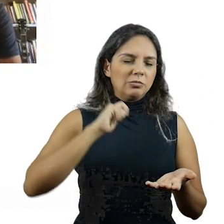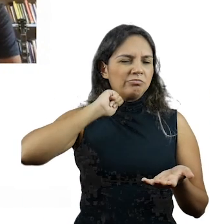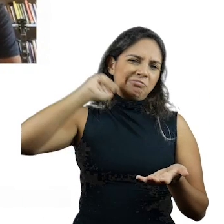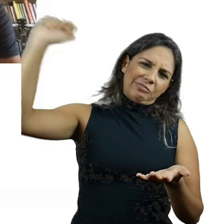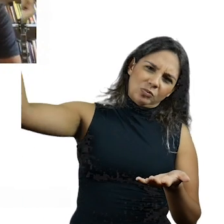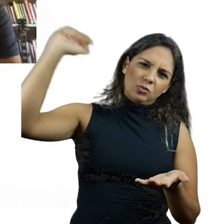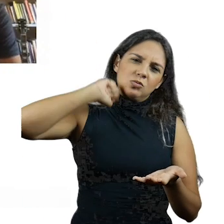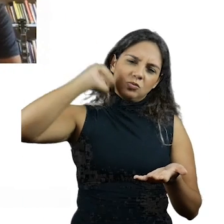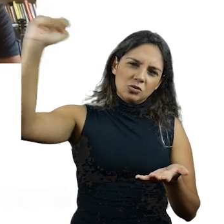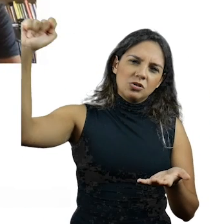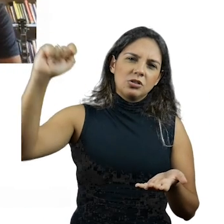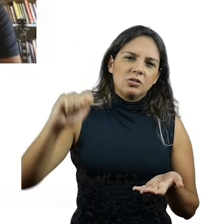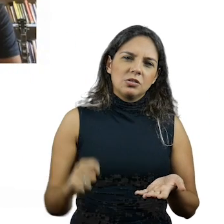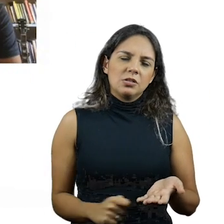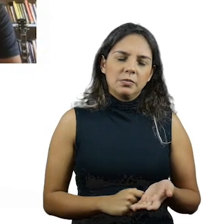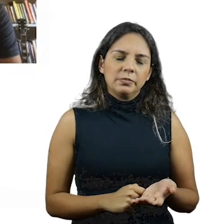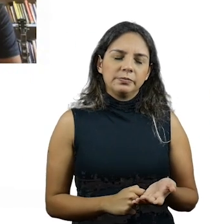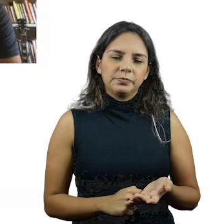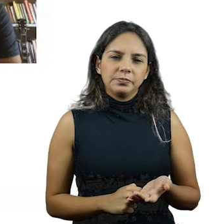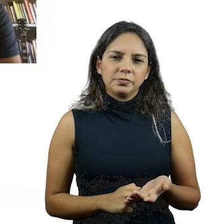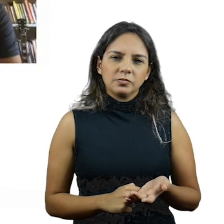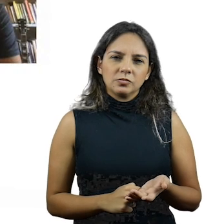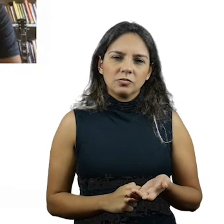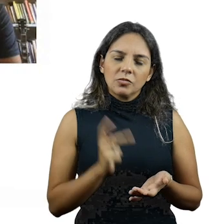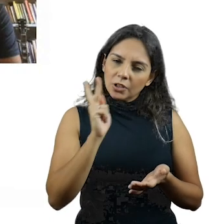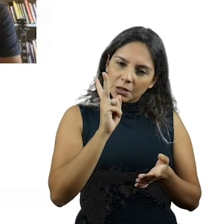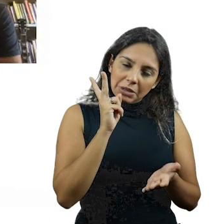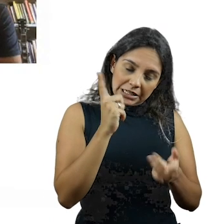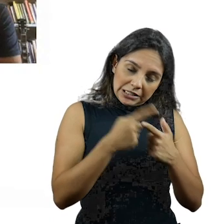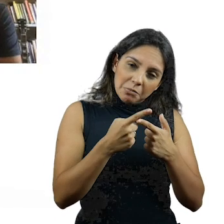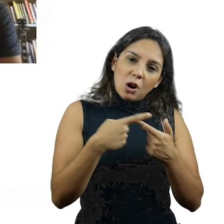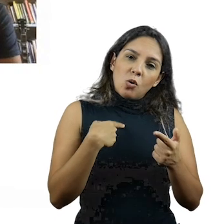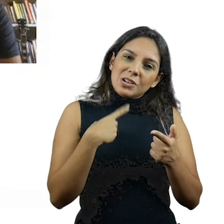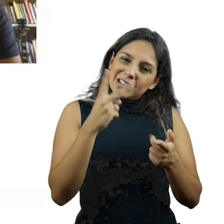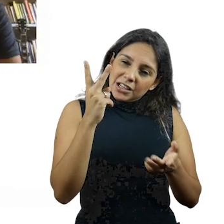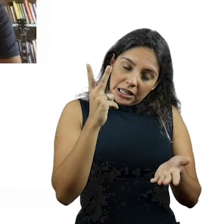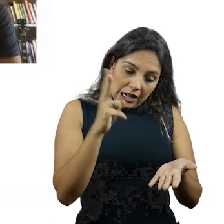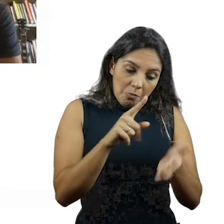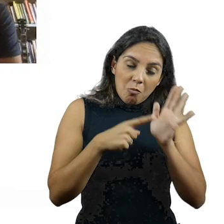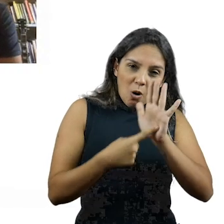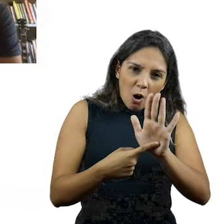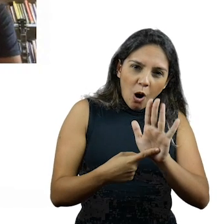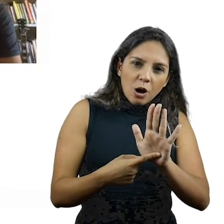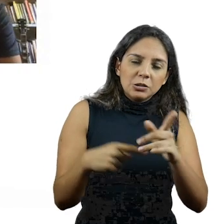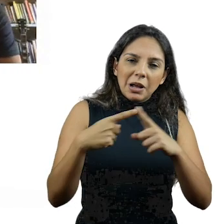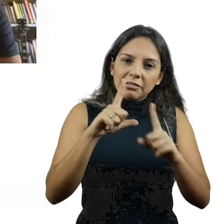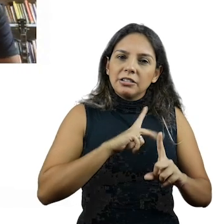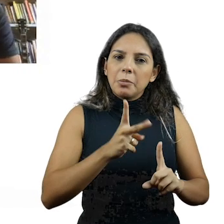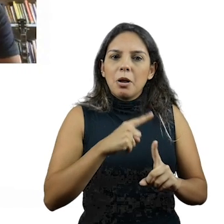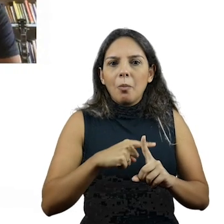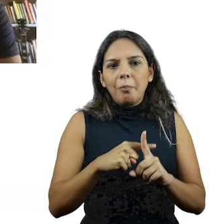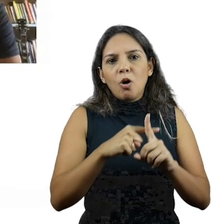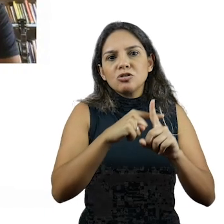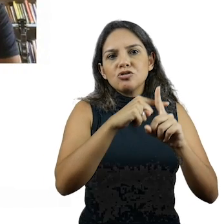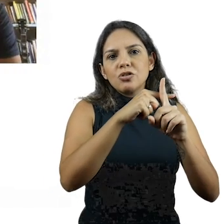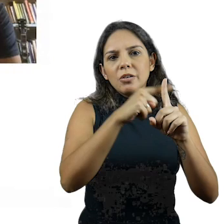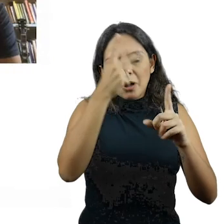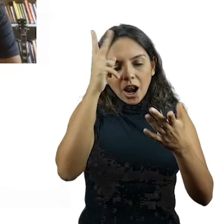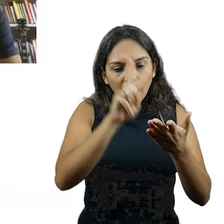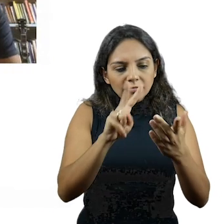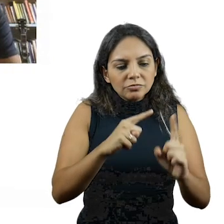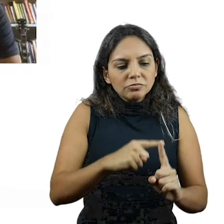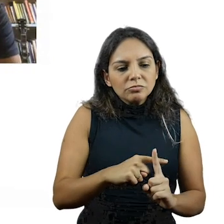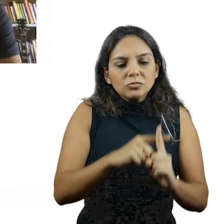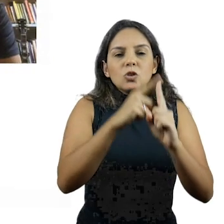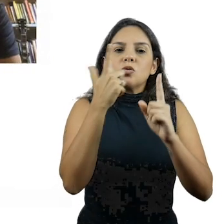suicídio infelizmente afeta as pessoas, mas sempre dando uma abordagem positiva. Qual é o caminho? Qual é o caminho para a pessoa